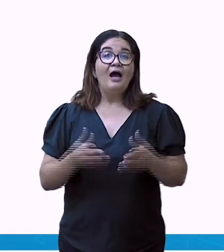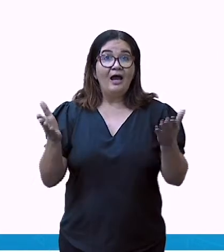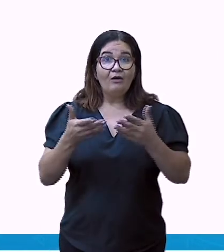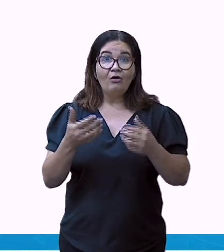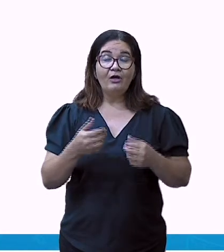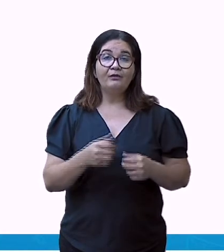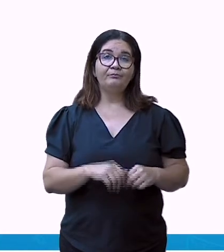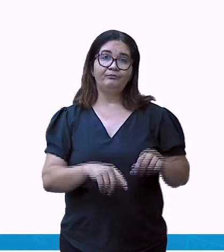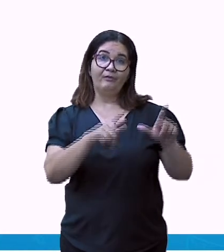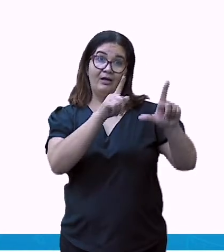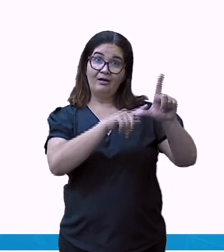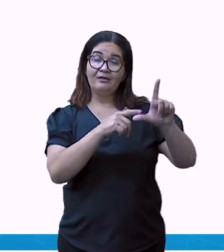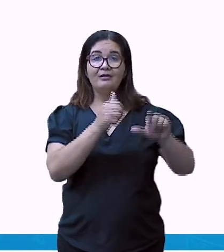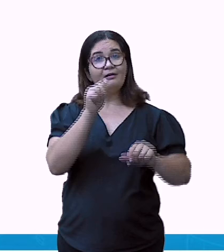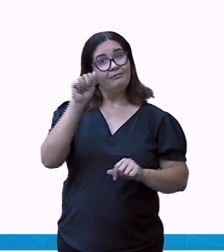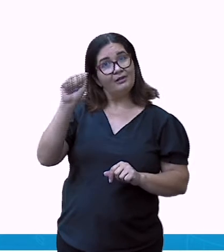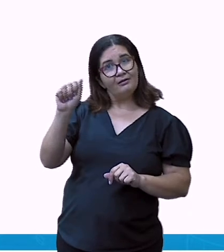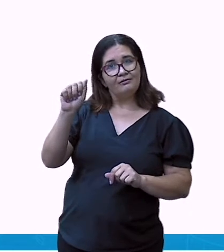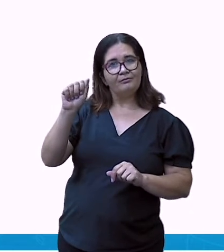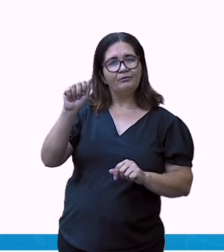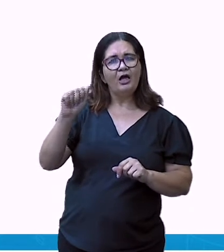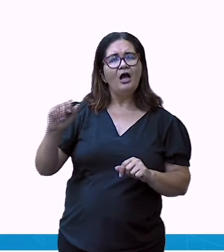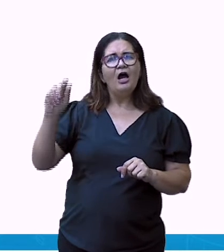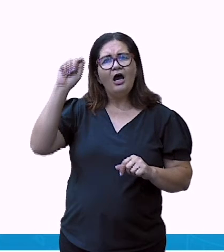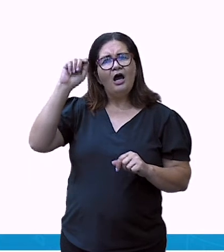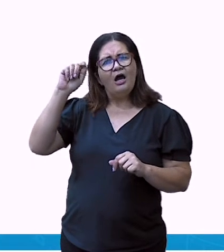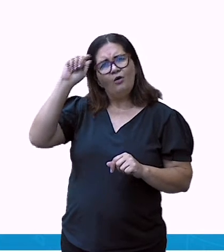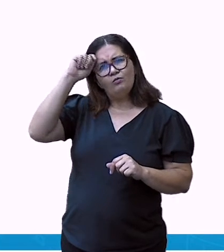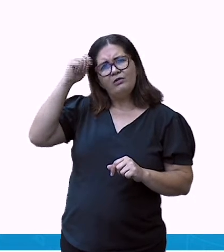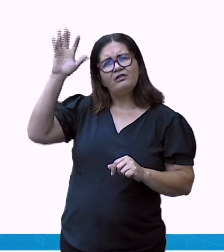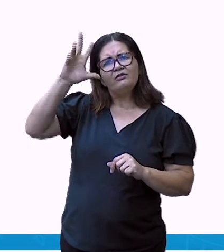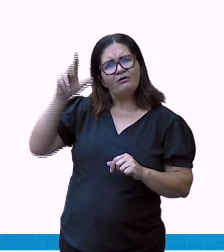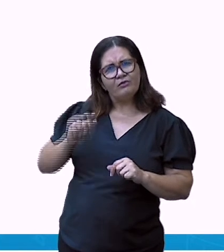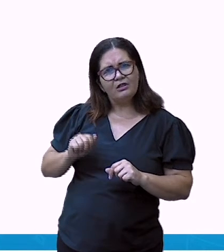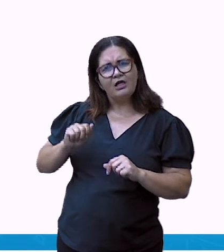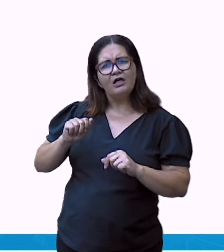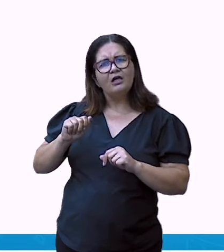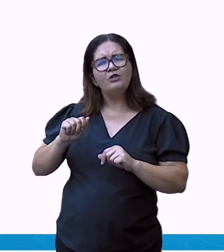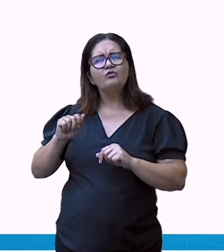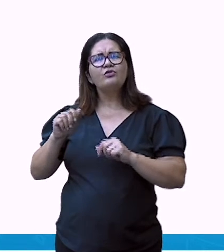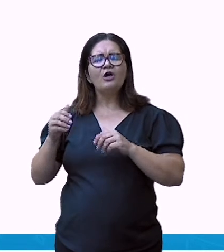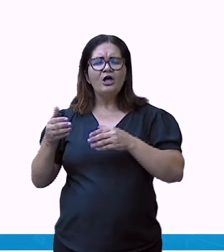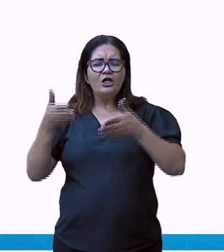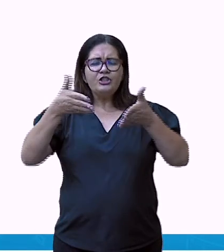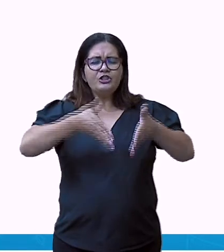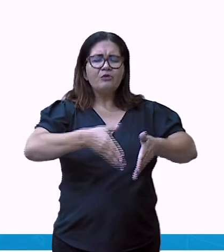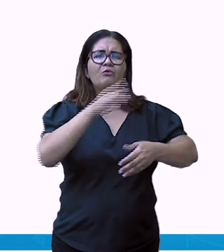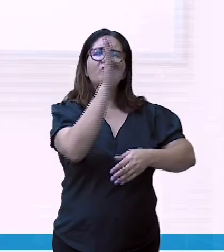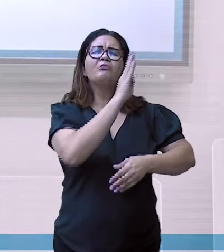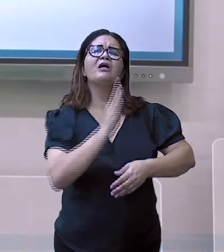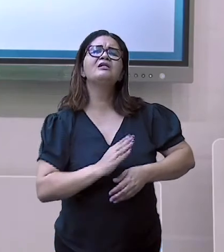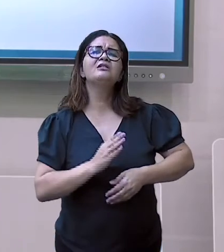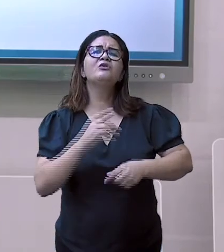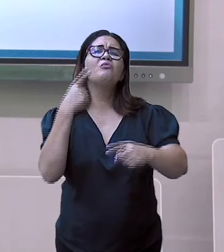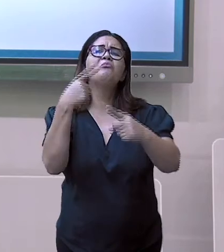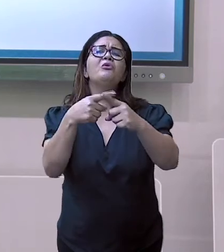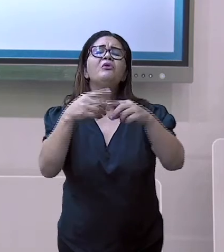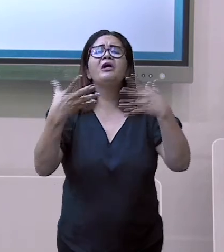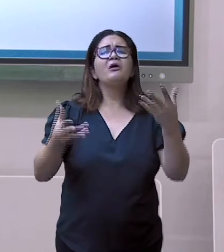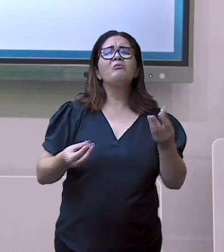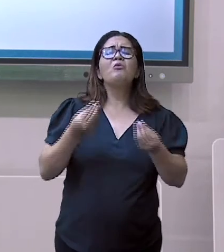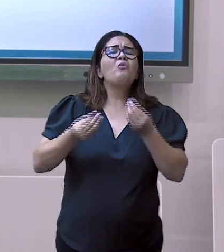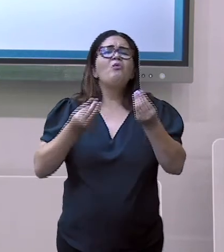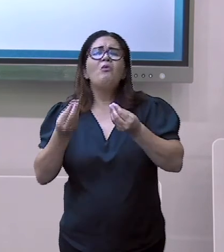letra A. Os africanos foram trazidos para o Brasil com qual finalidade? Com